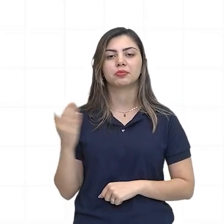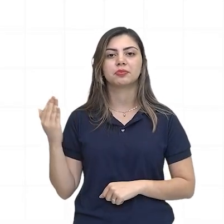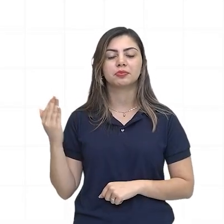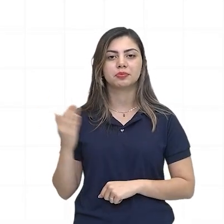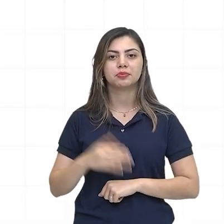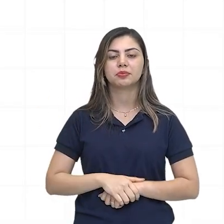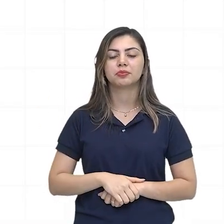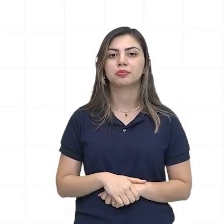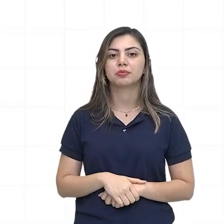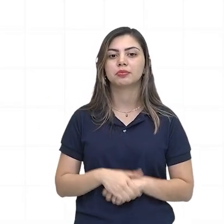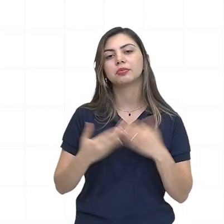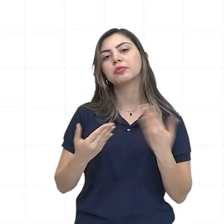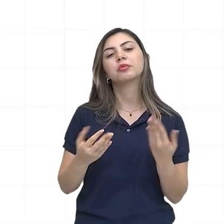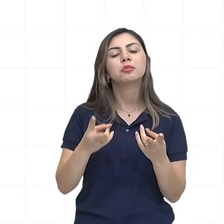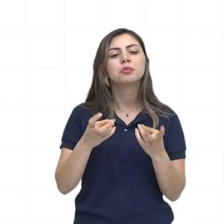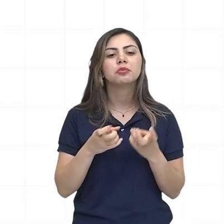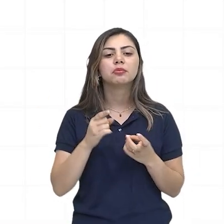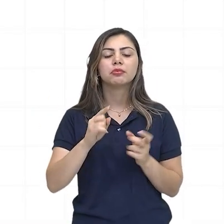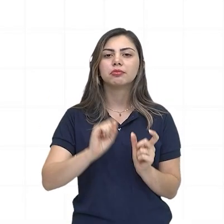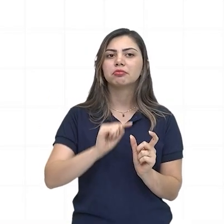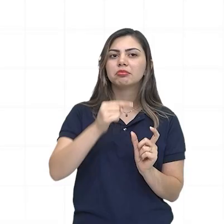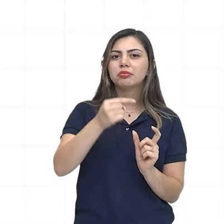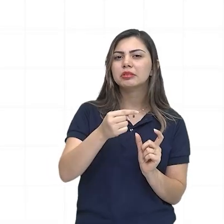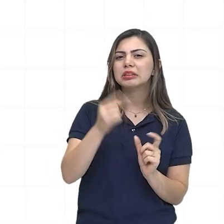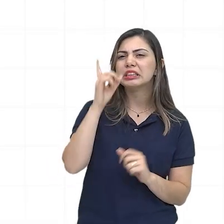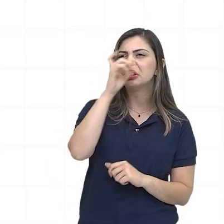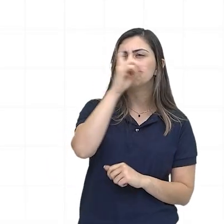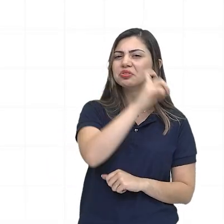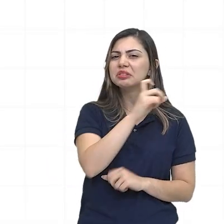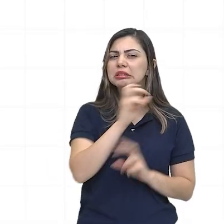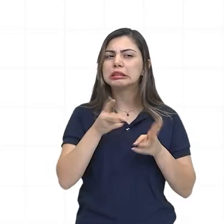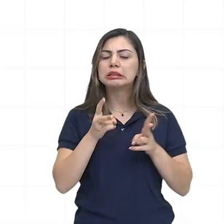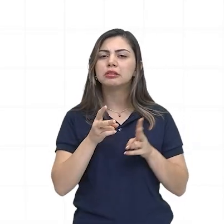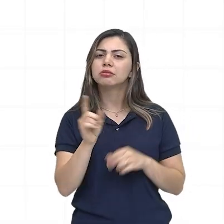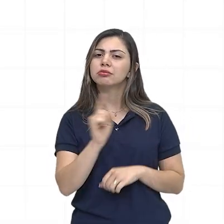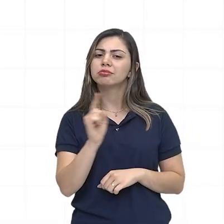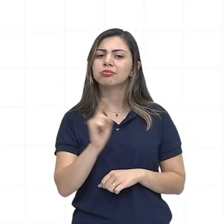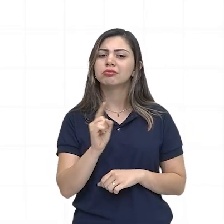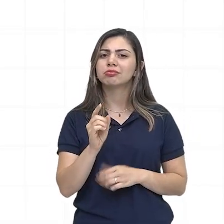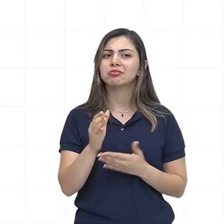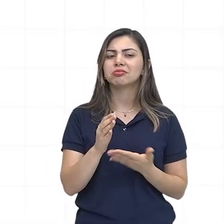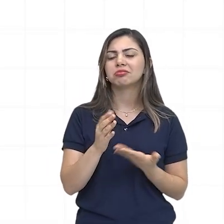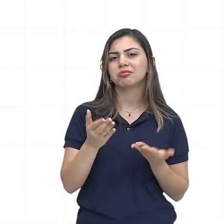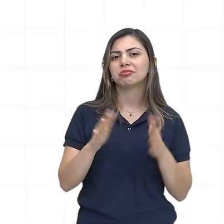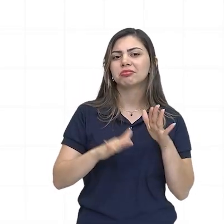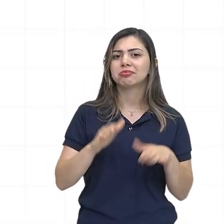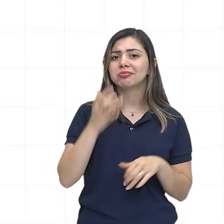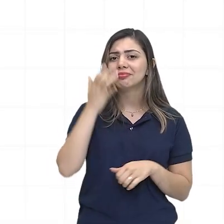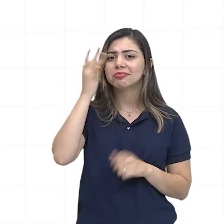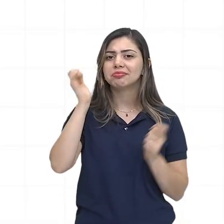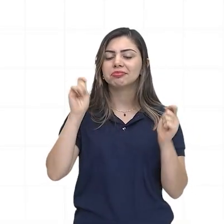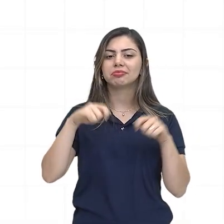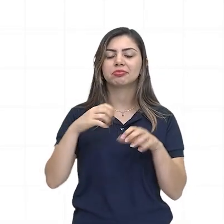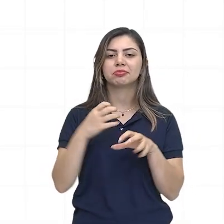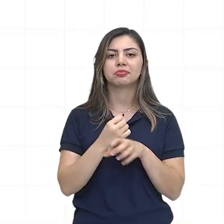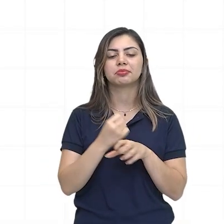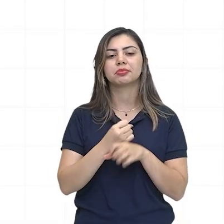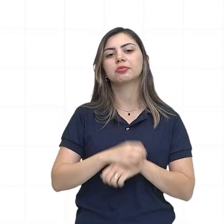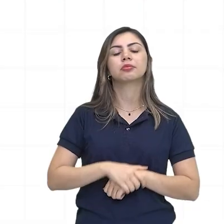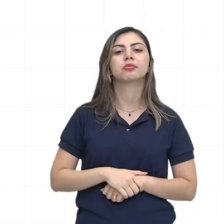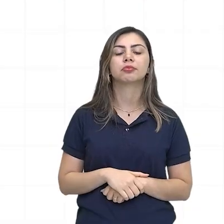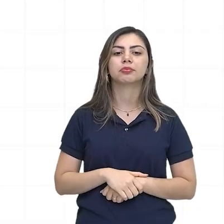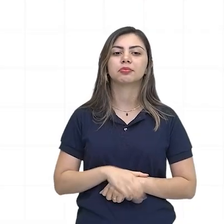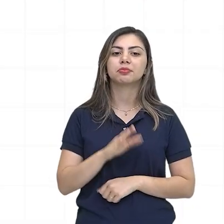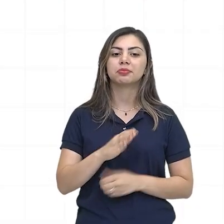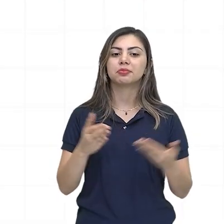Então, vejam, nem sempre a potenciação ela é difícil, né? Muitas vezes ela é bem simples de resolver. Vamos